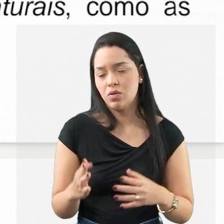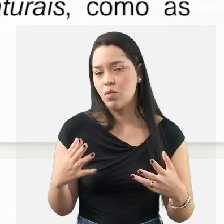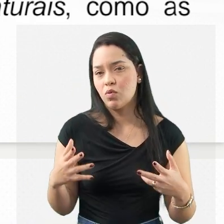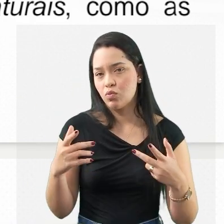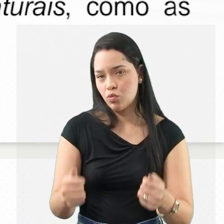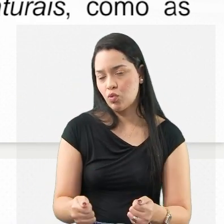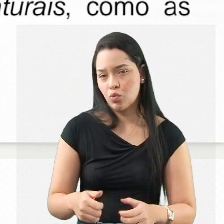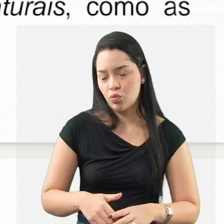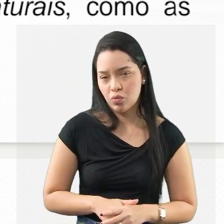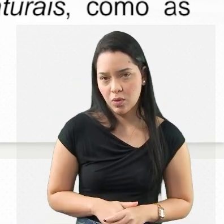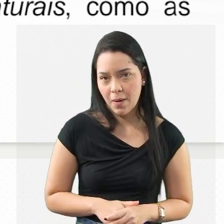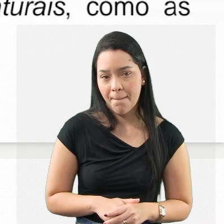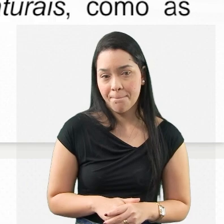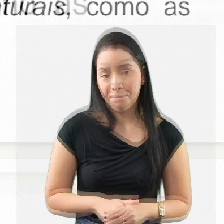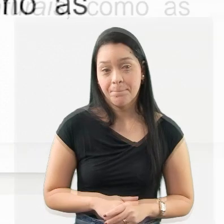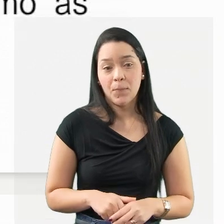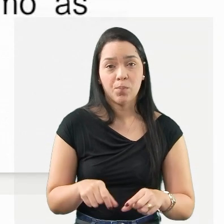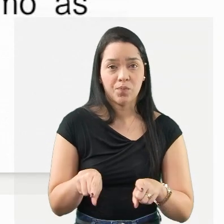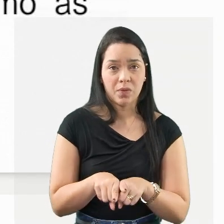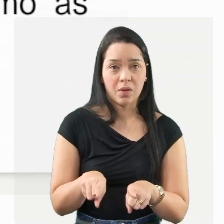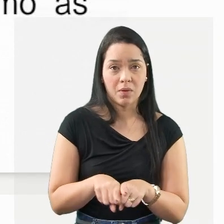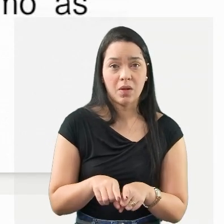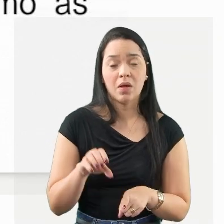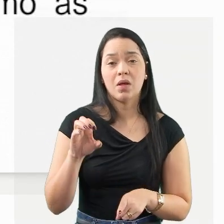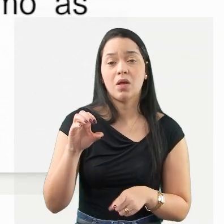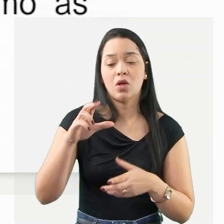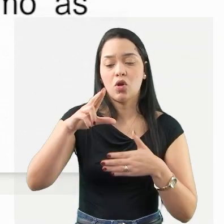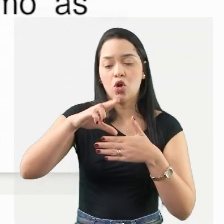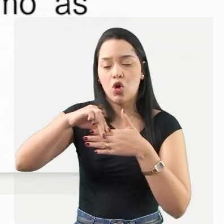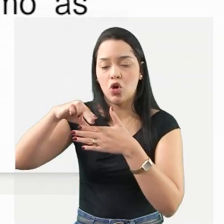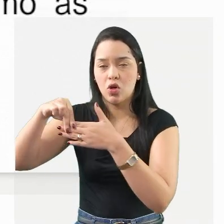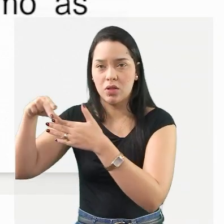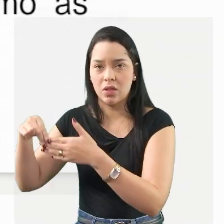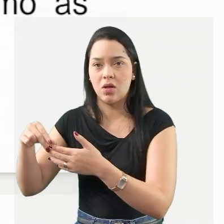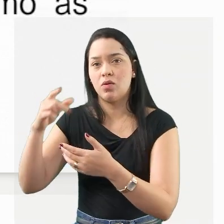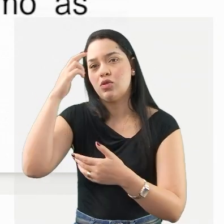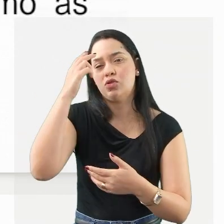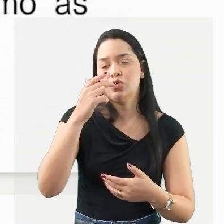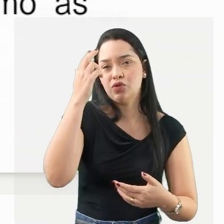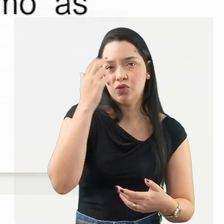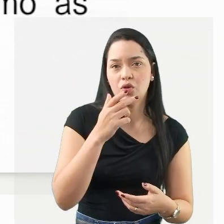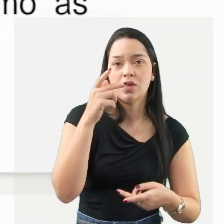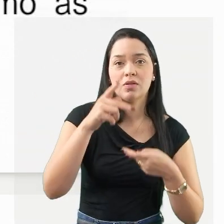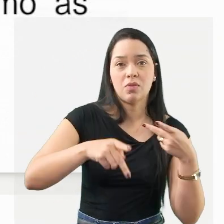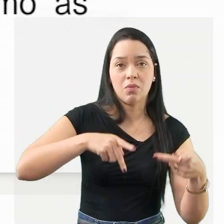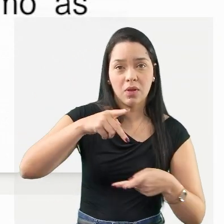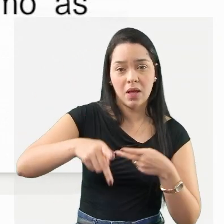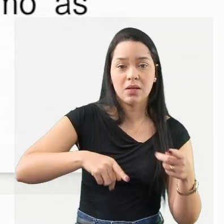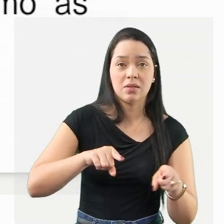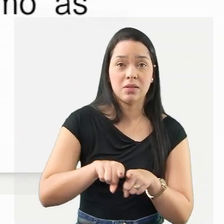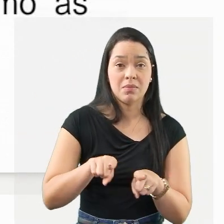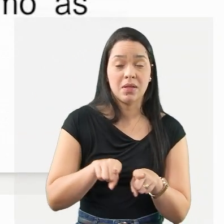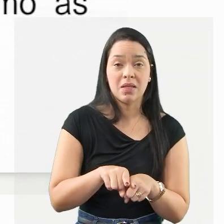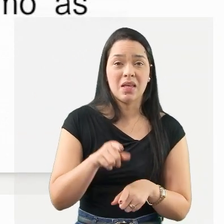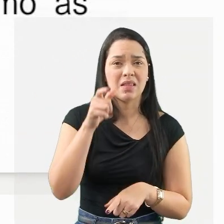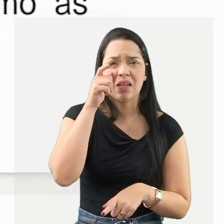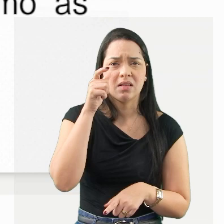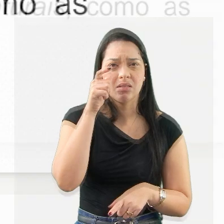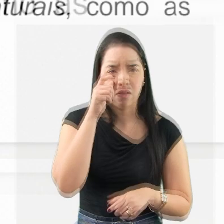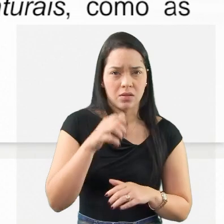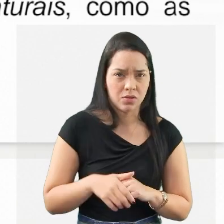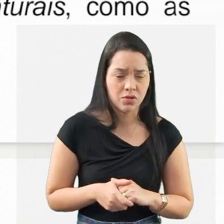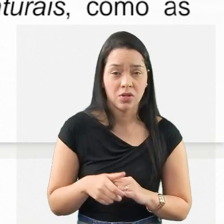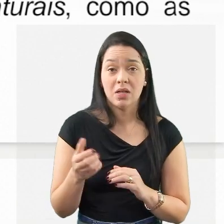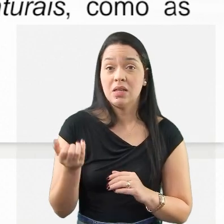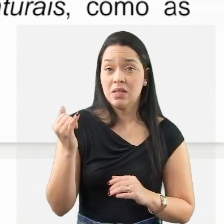no Nordeste. Com cordel são repassadas histórias populares, e isso que é interessante. Se são